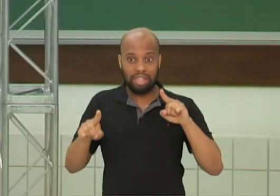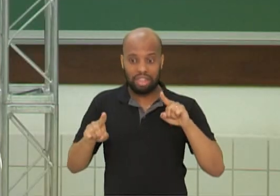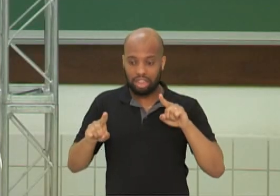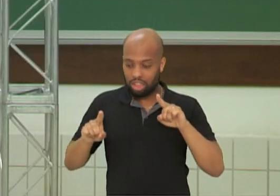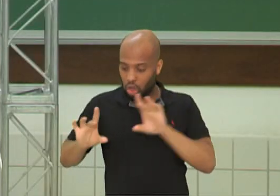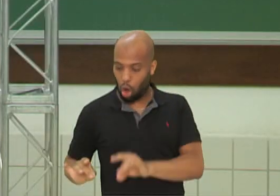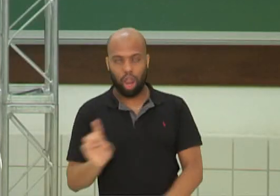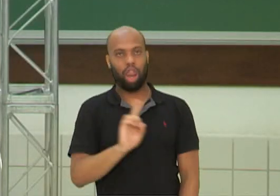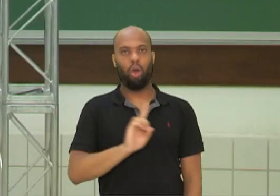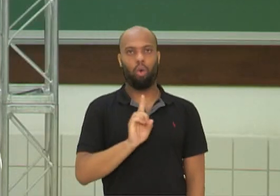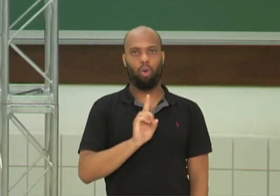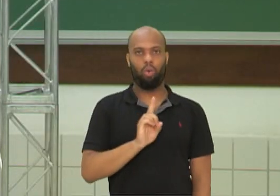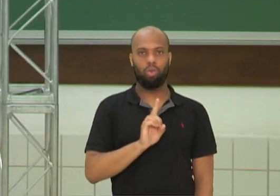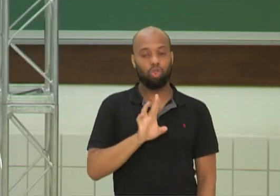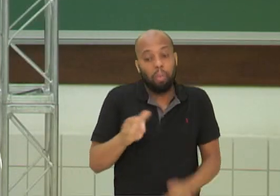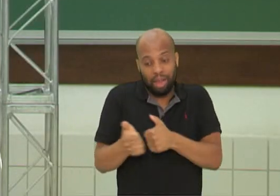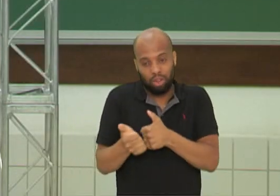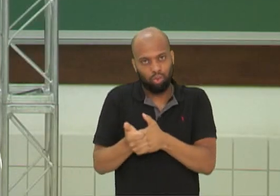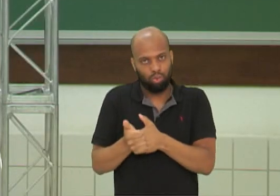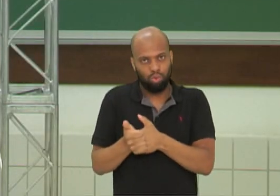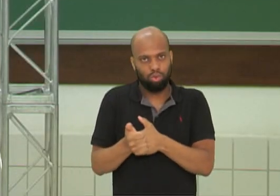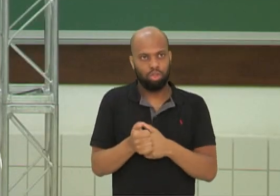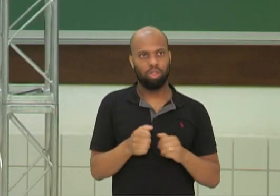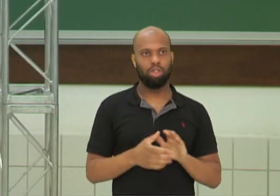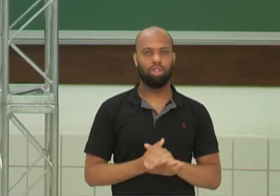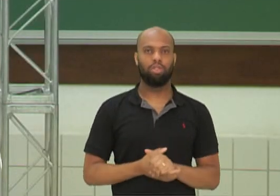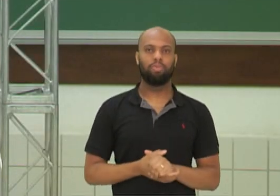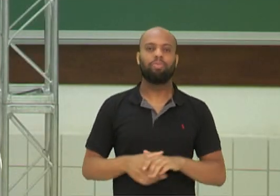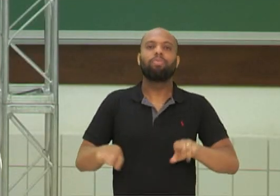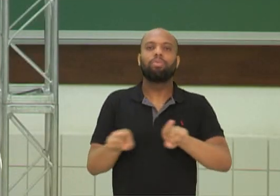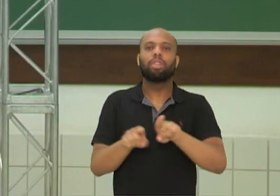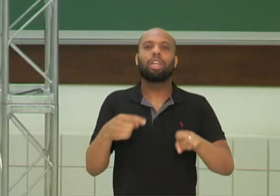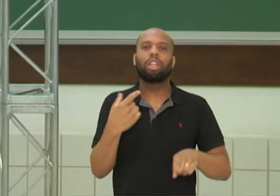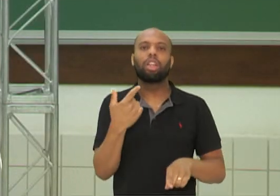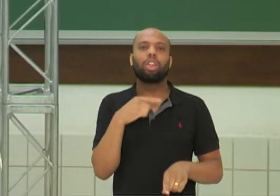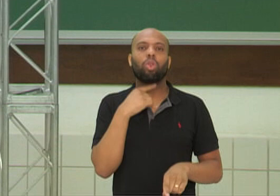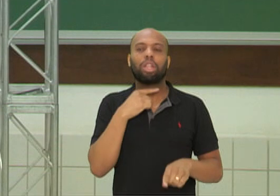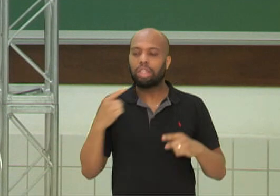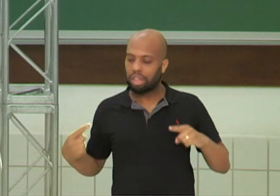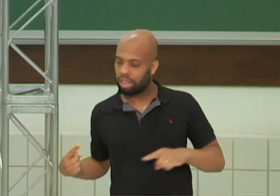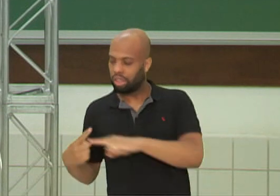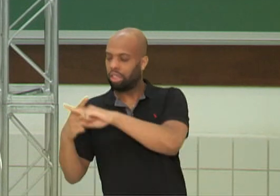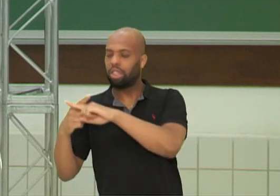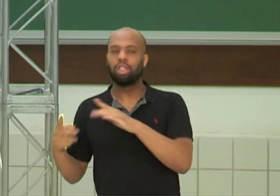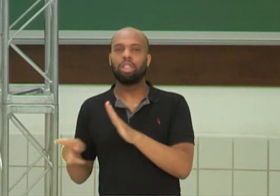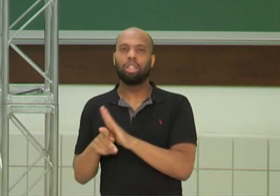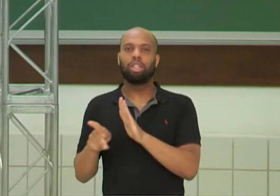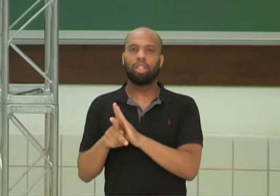raiz de função, né? Não existe ponto de intersecção com o eixo x. Ok?